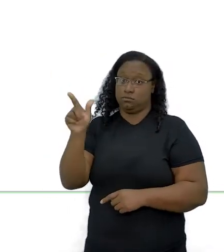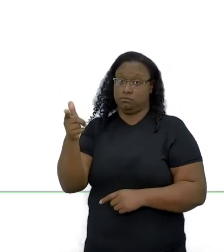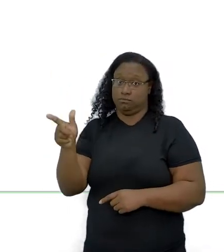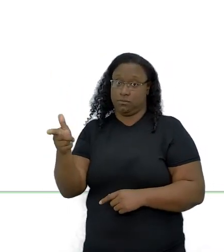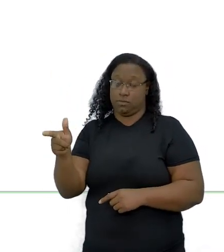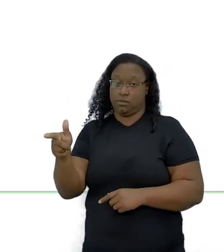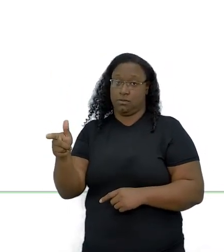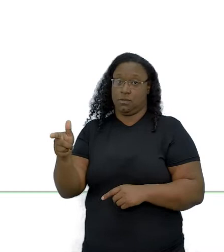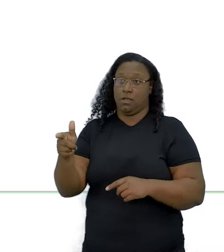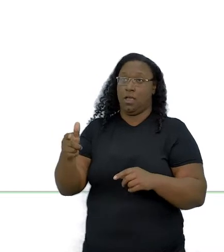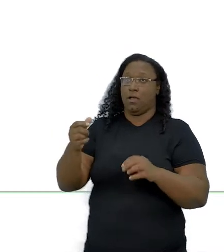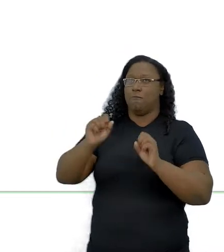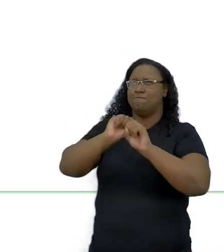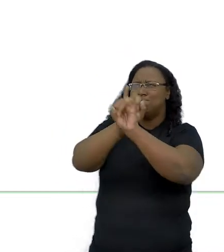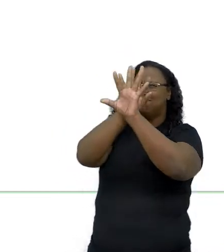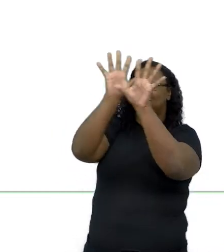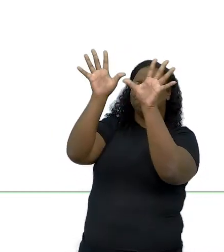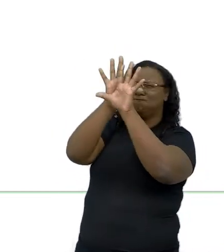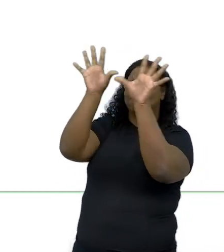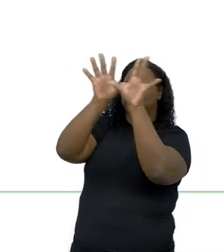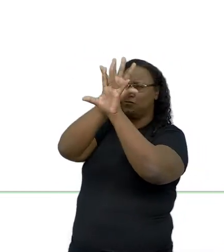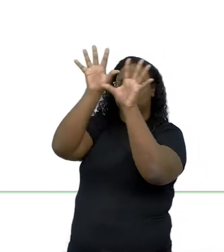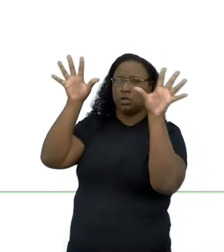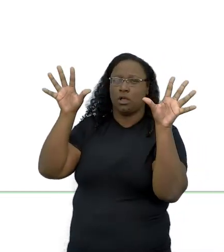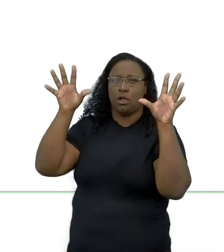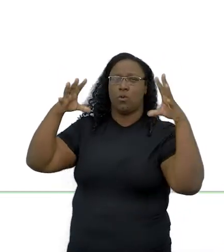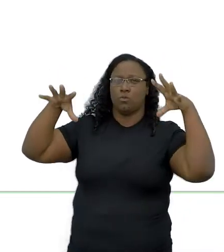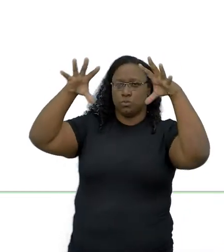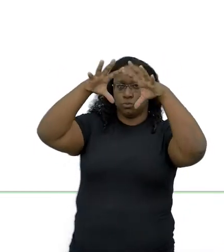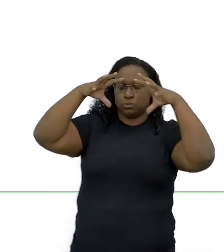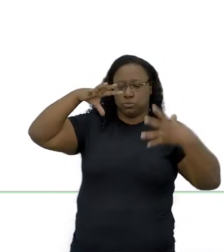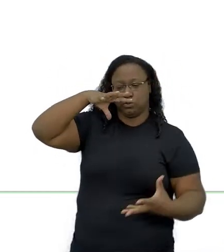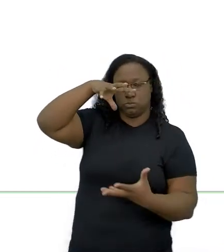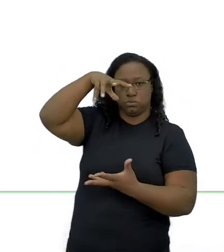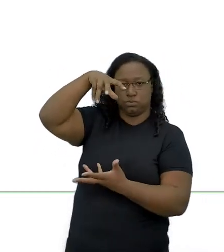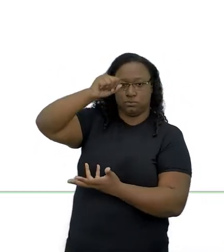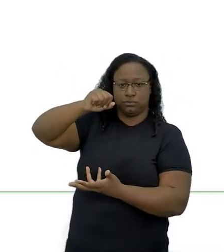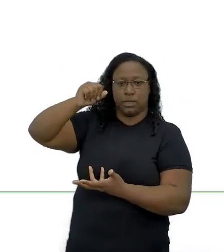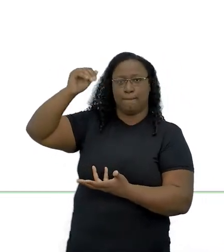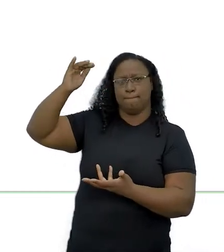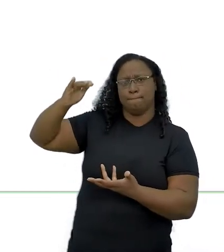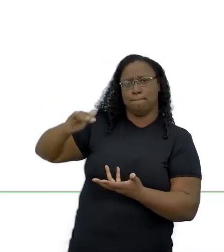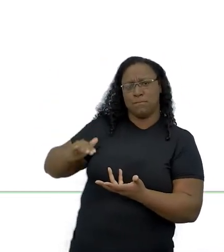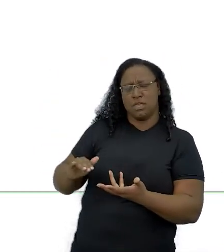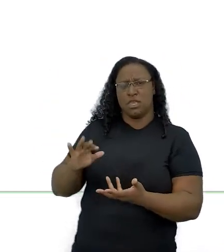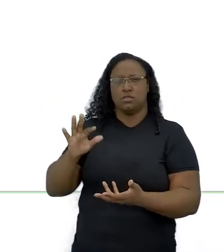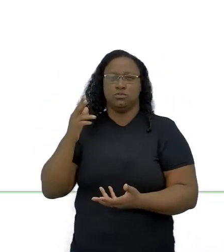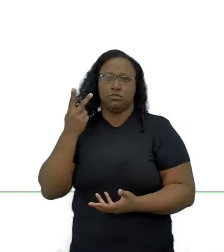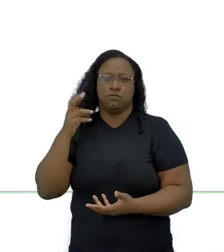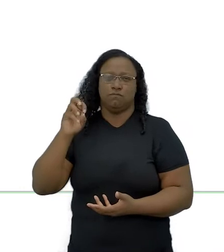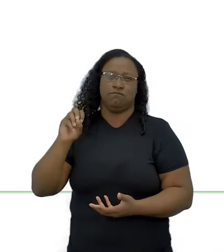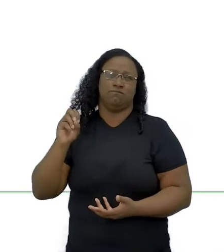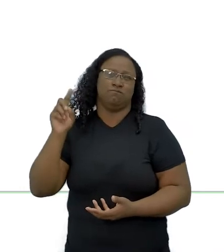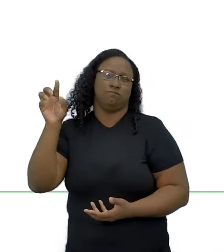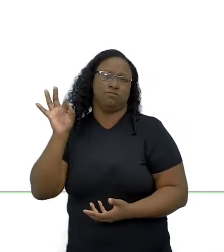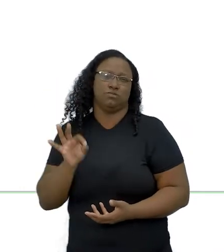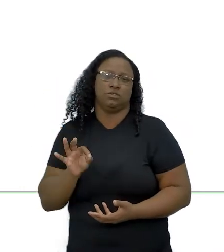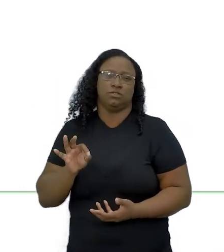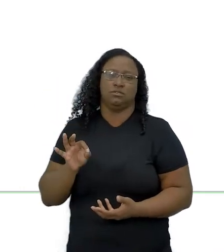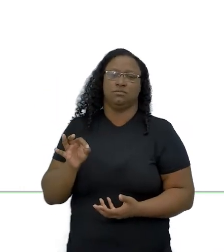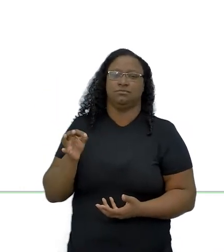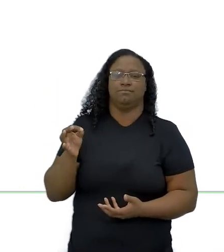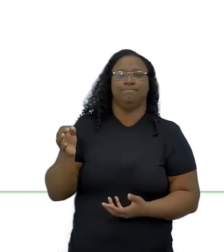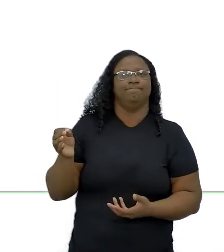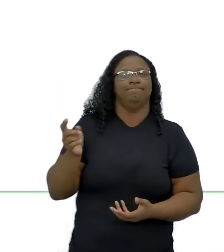o agravamento do efeito estufa, nós temos aí menos de 20%, né? 9, 10, menos de 20% de recursos que